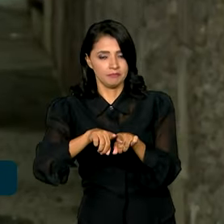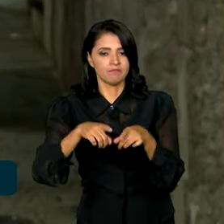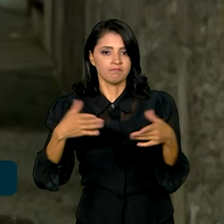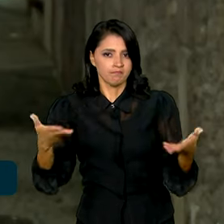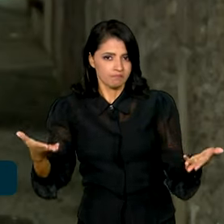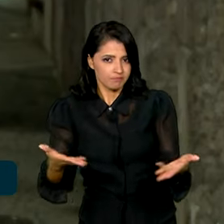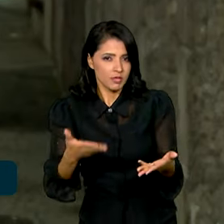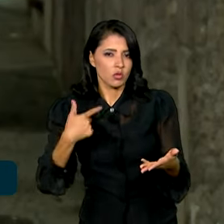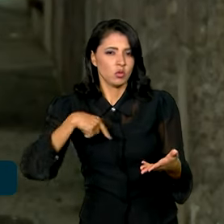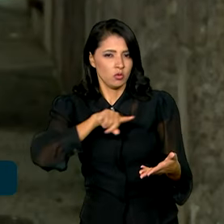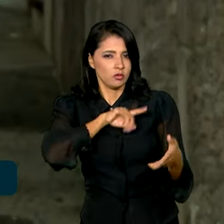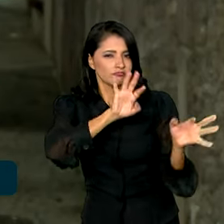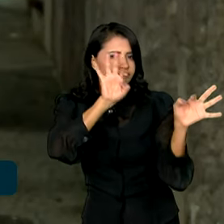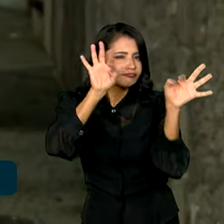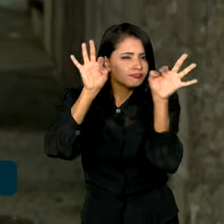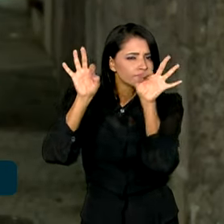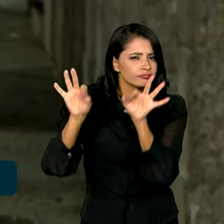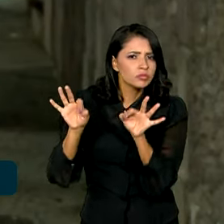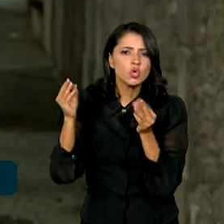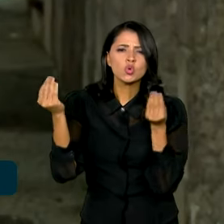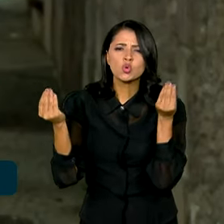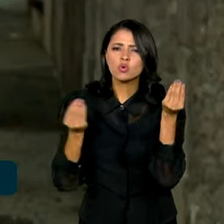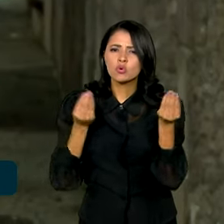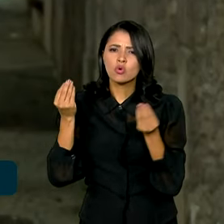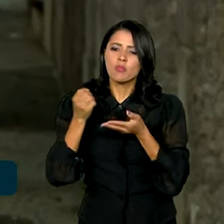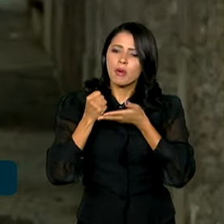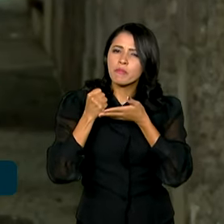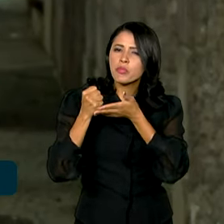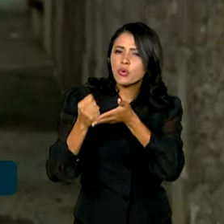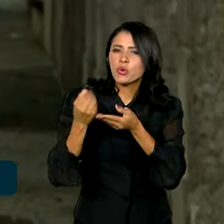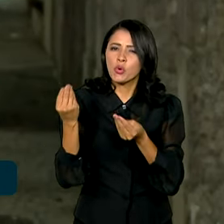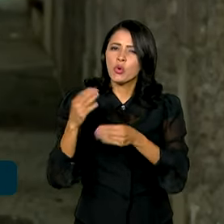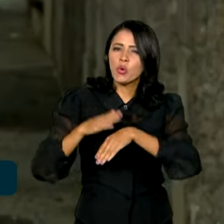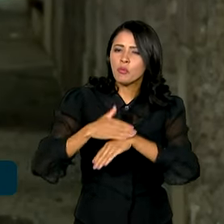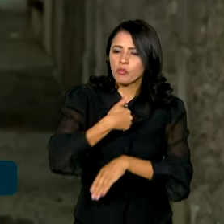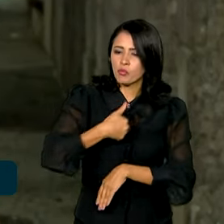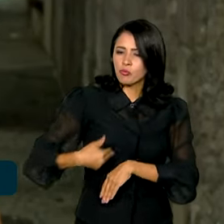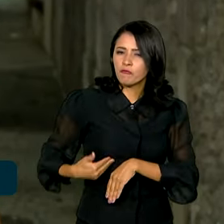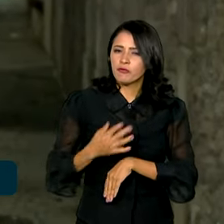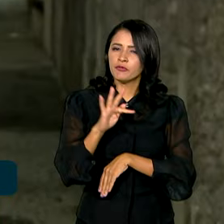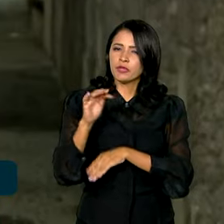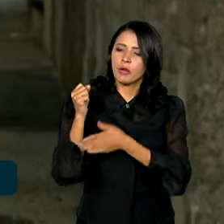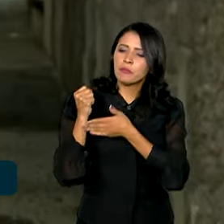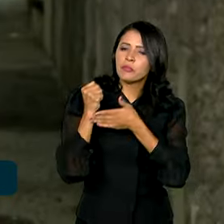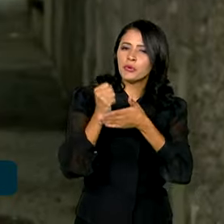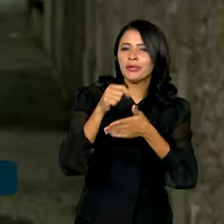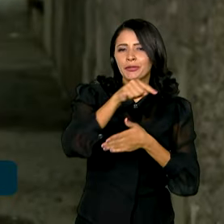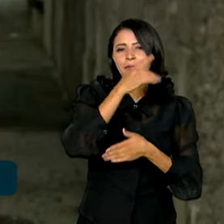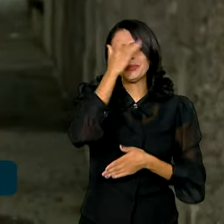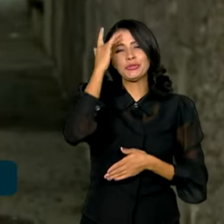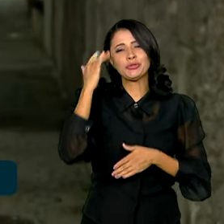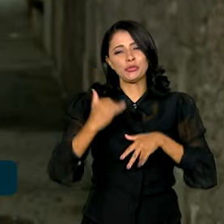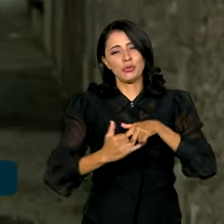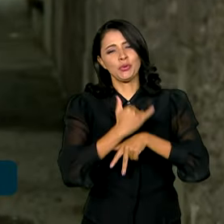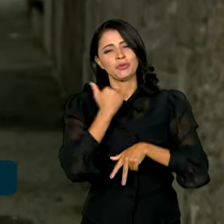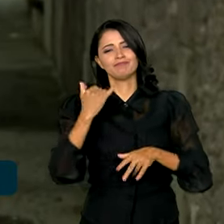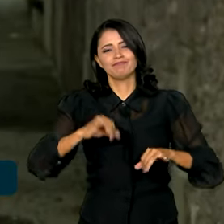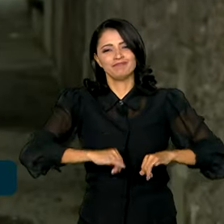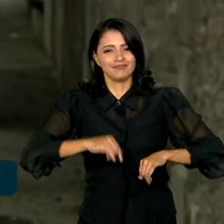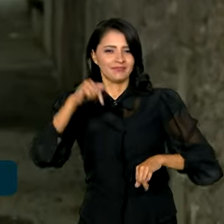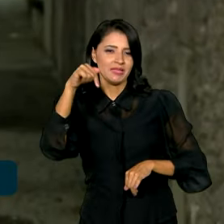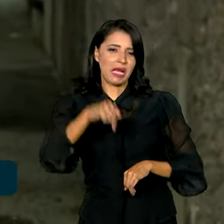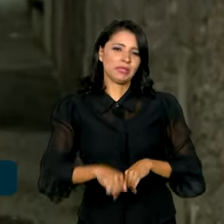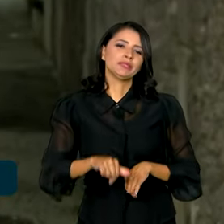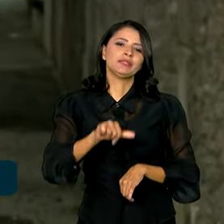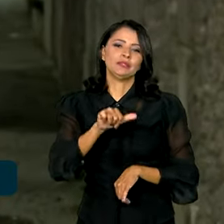vai acompanhar como está sendo feito o apoio do governo federal às vítimas das chuvas aqui